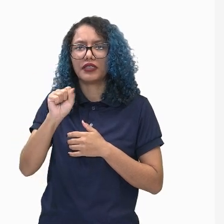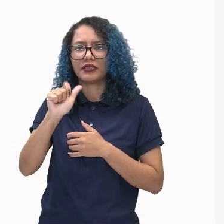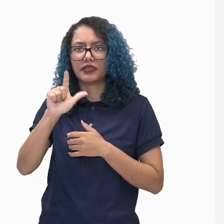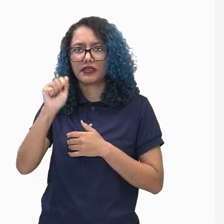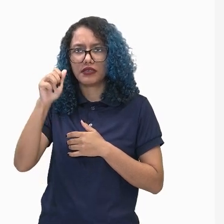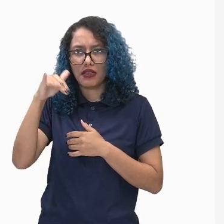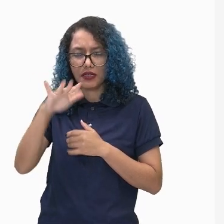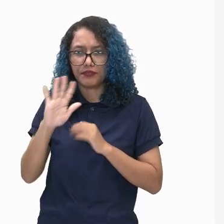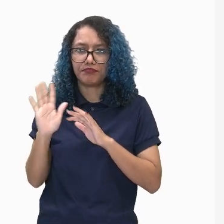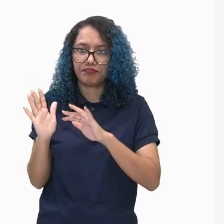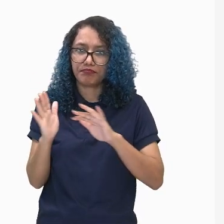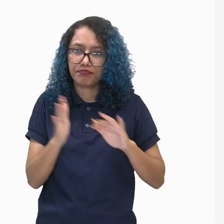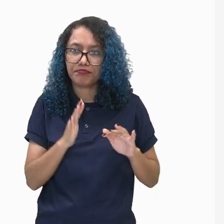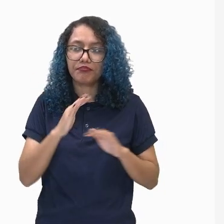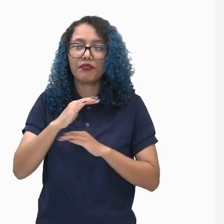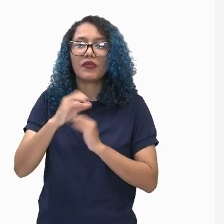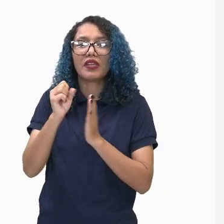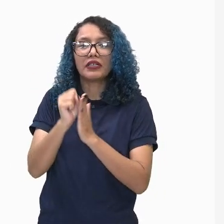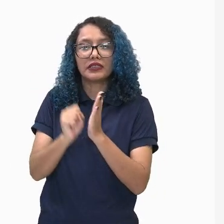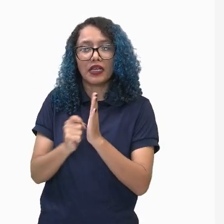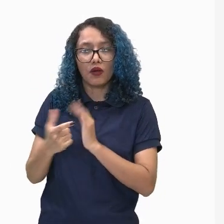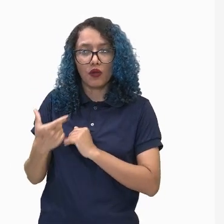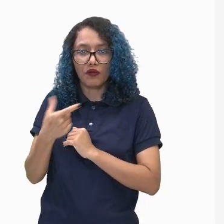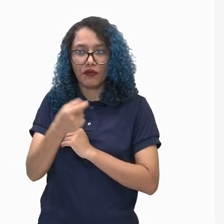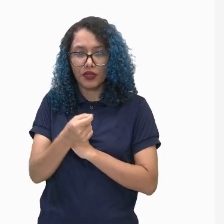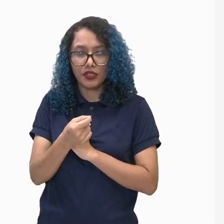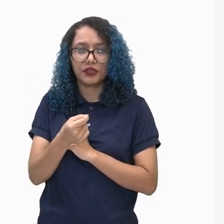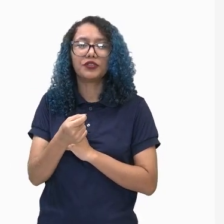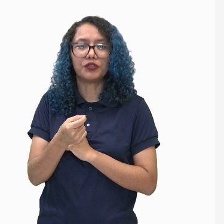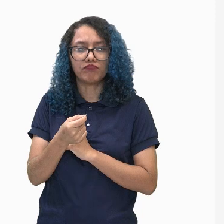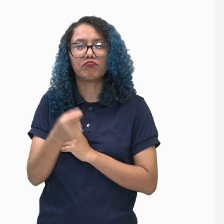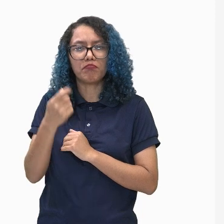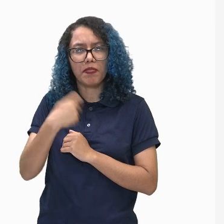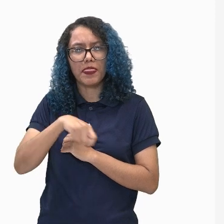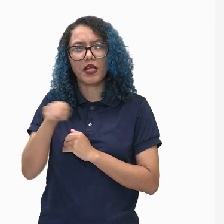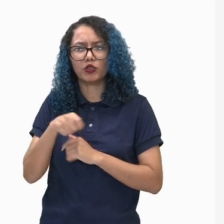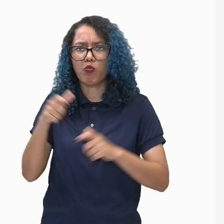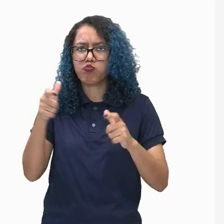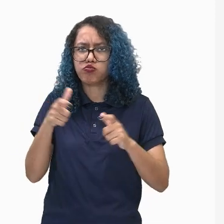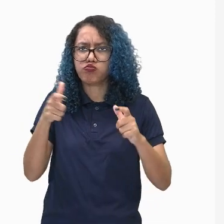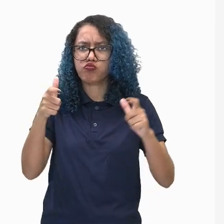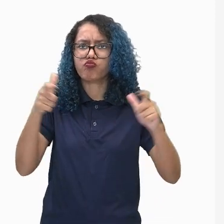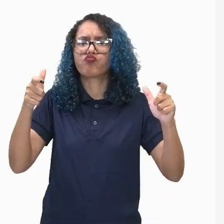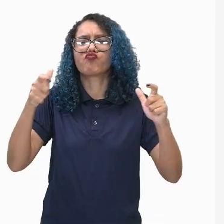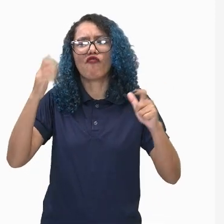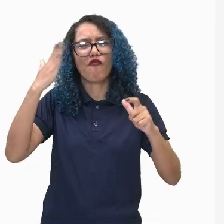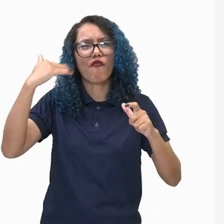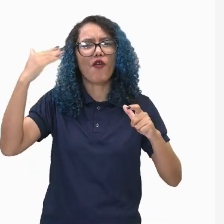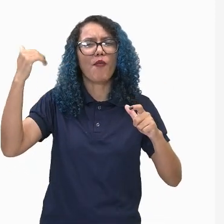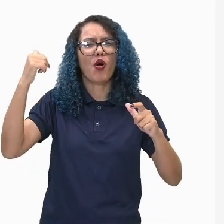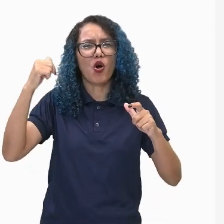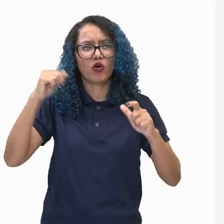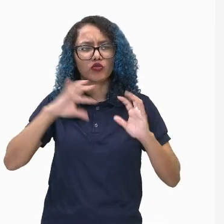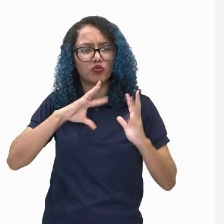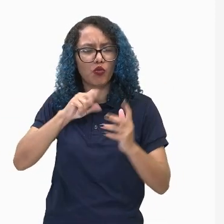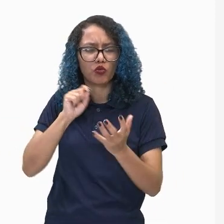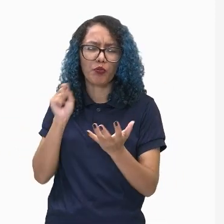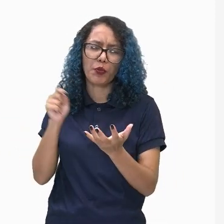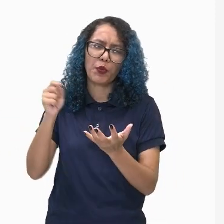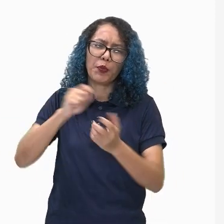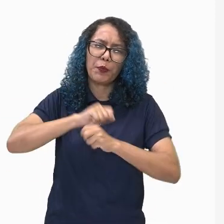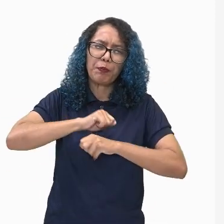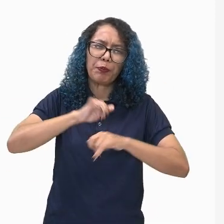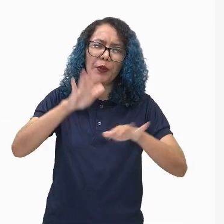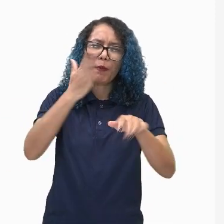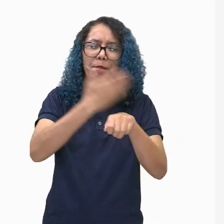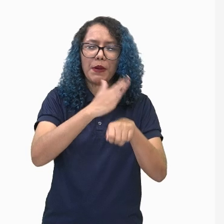século XX, já bem mais próximo aqui da gente, o tênis cresceu em popularidade e se espalhou pelo mundo, com o surgimento